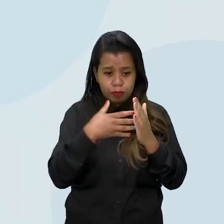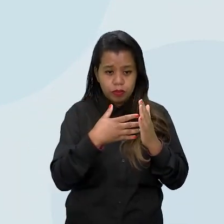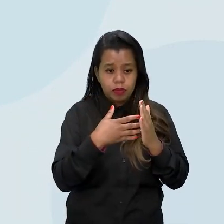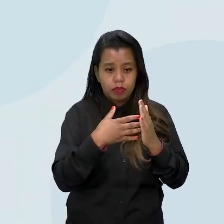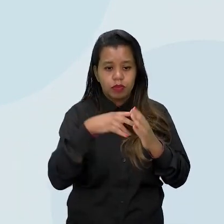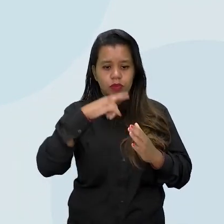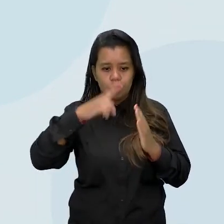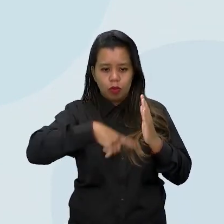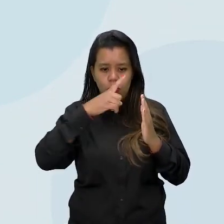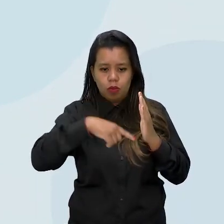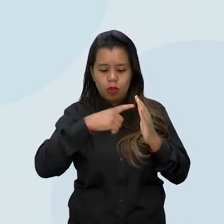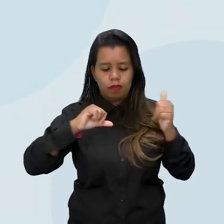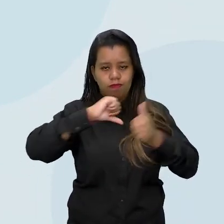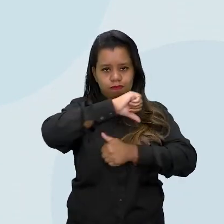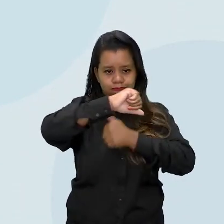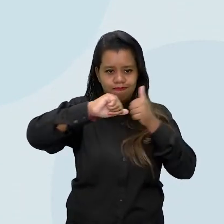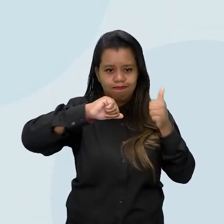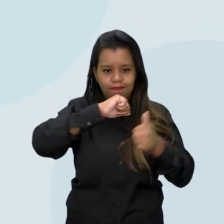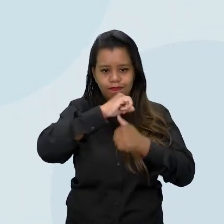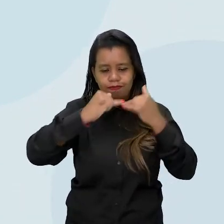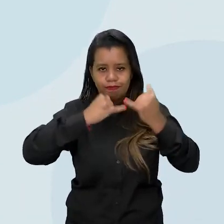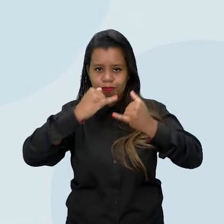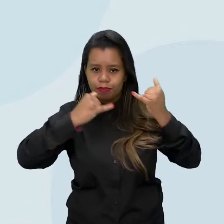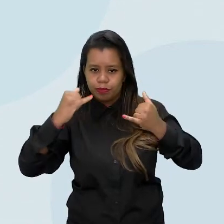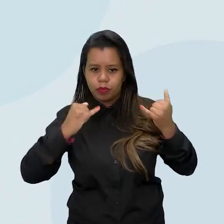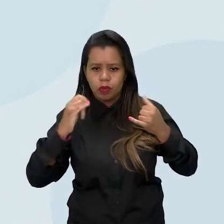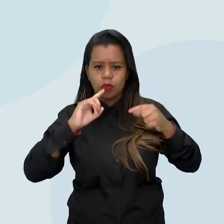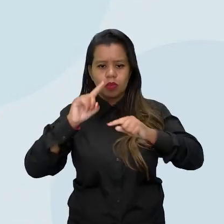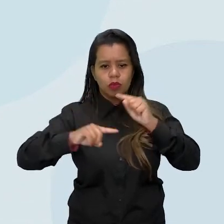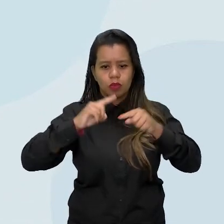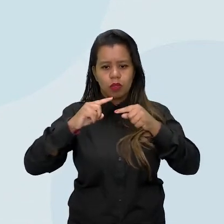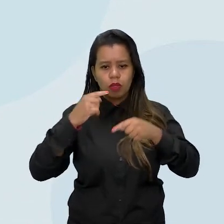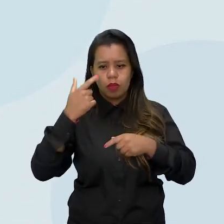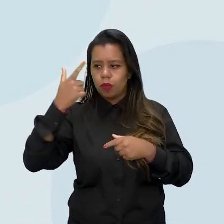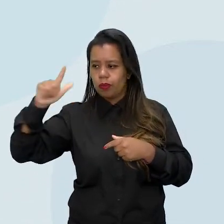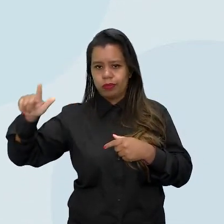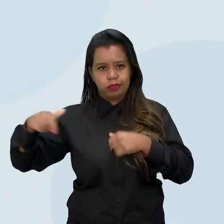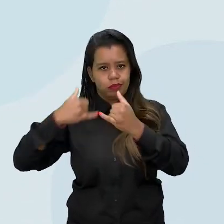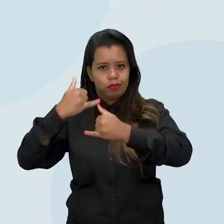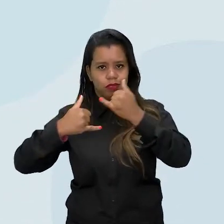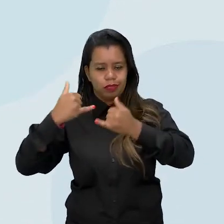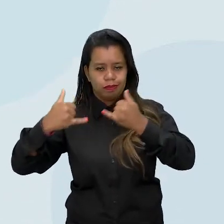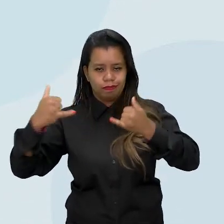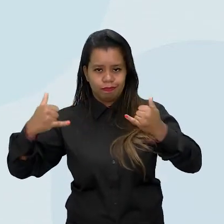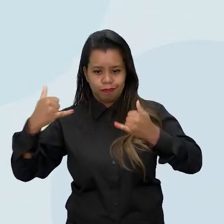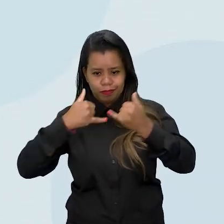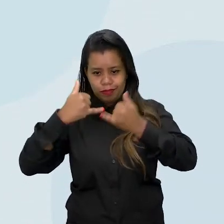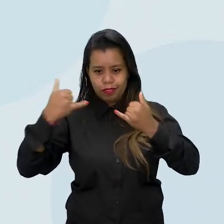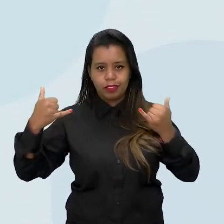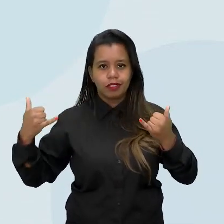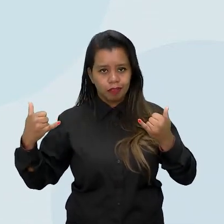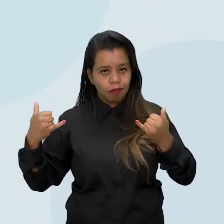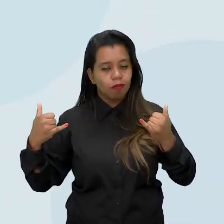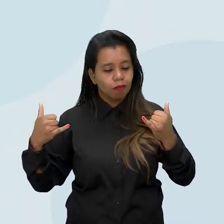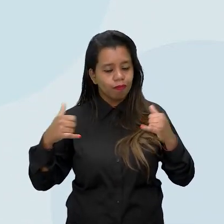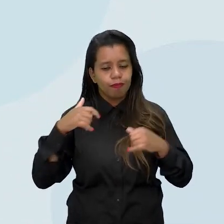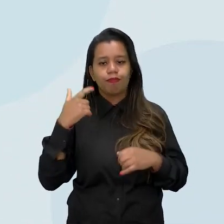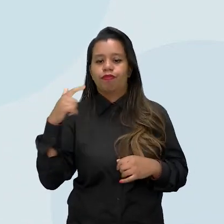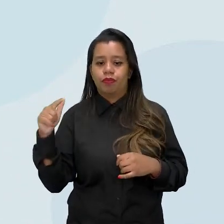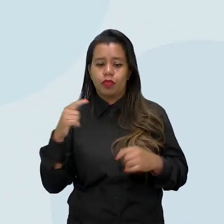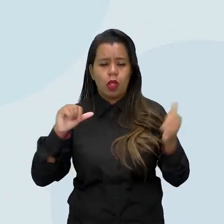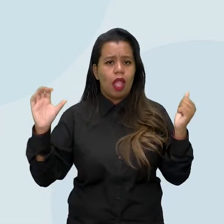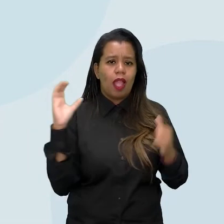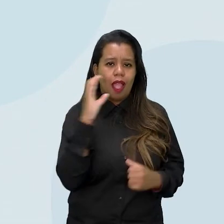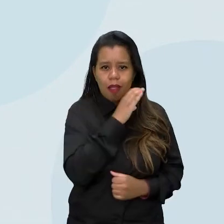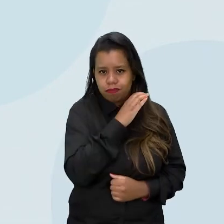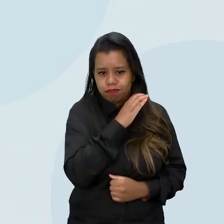ele transforma esta energia em outro tipo de energia. Tá certo? A rapidez com que acontece essa transformação é o que a gente